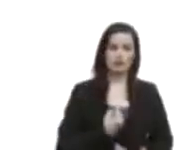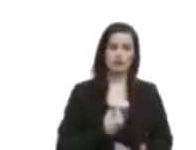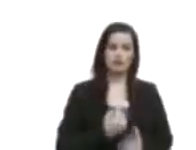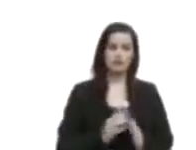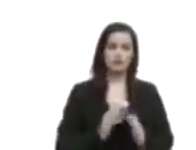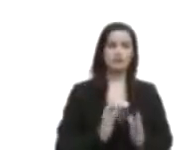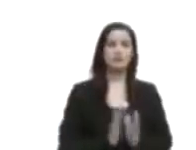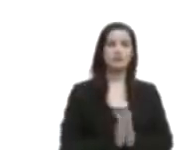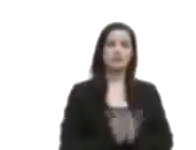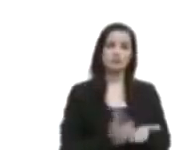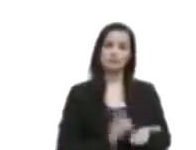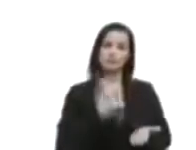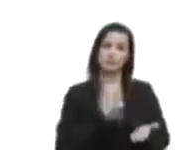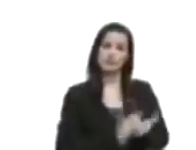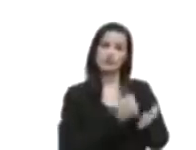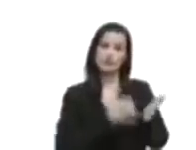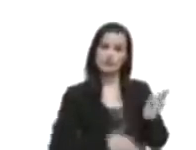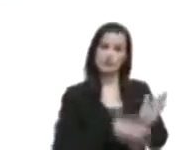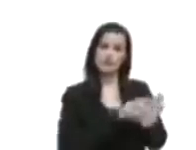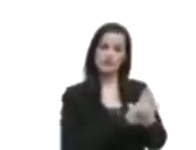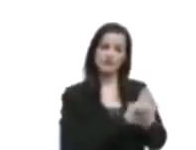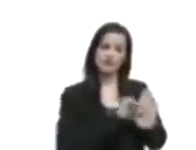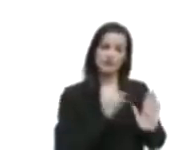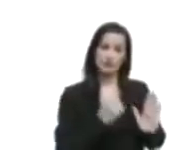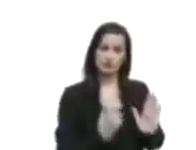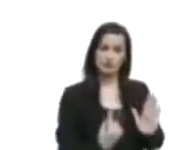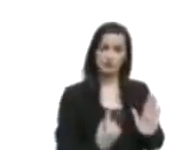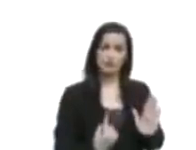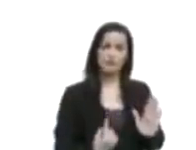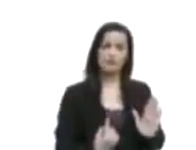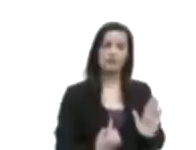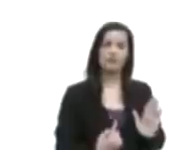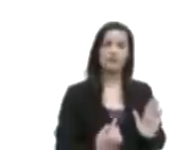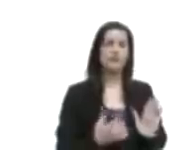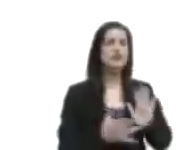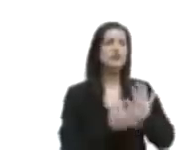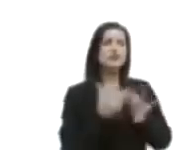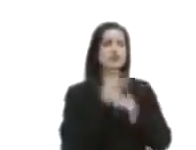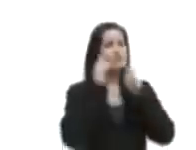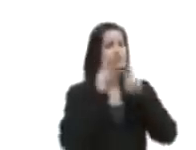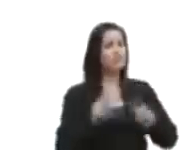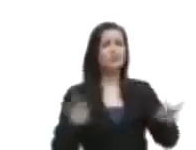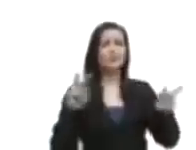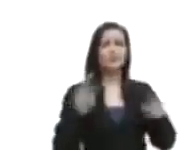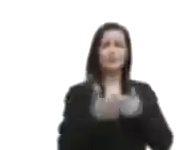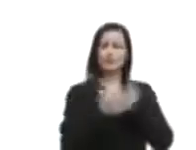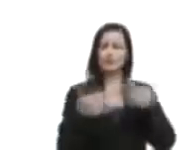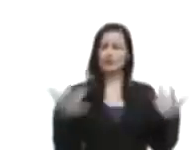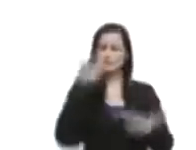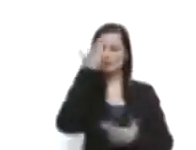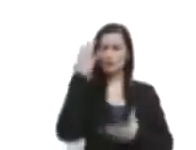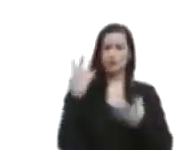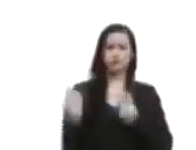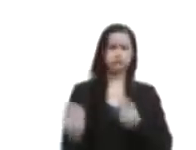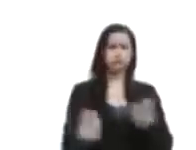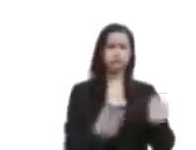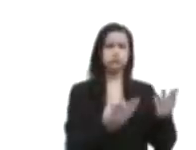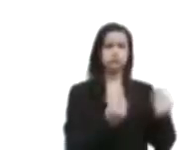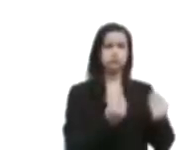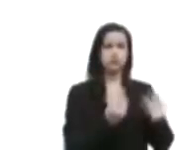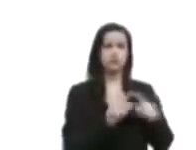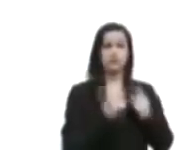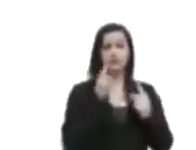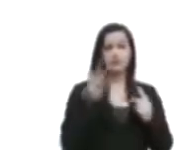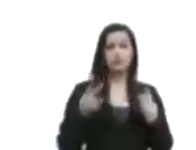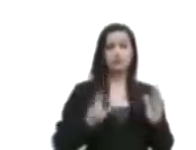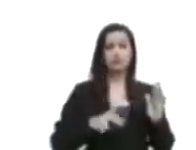5, verso 1, vamos ler. Vendo Jesus as multidões, subiu ao monte e como se